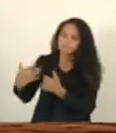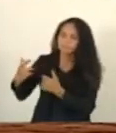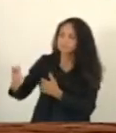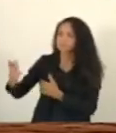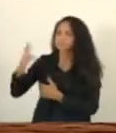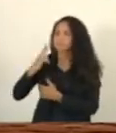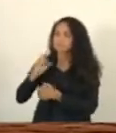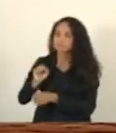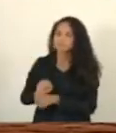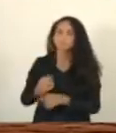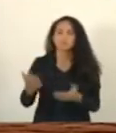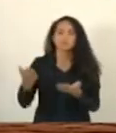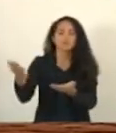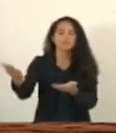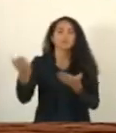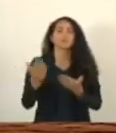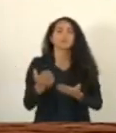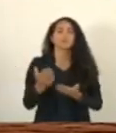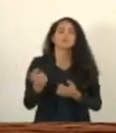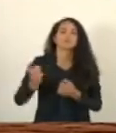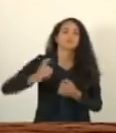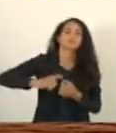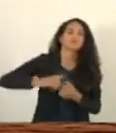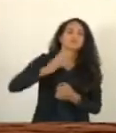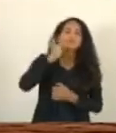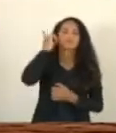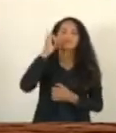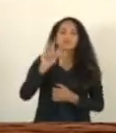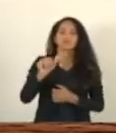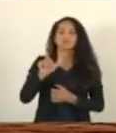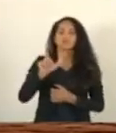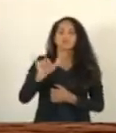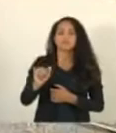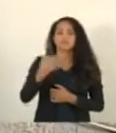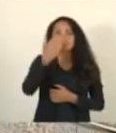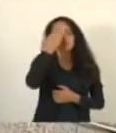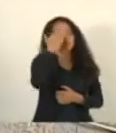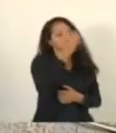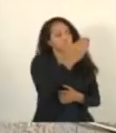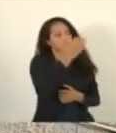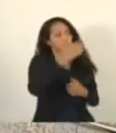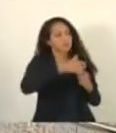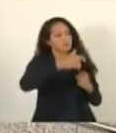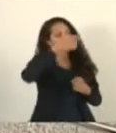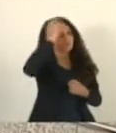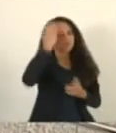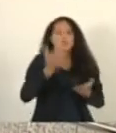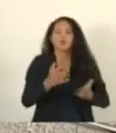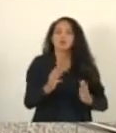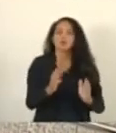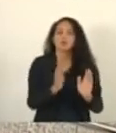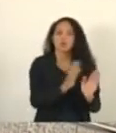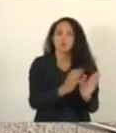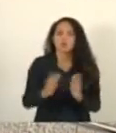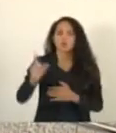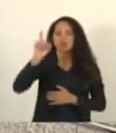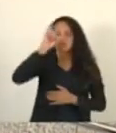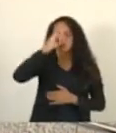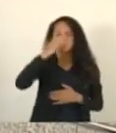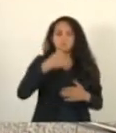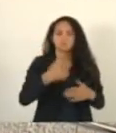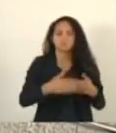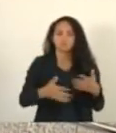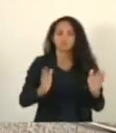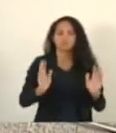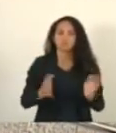Excelência, presidente Dari. Obrigado, deputado Hércules. Passamos à fase da ordem do dia.